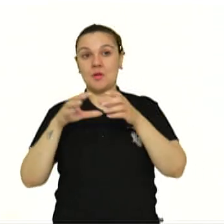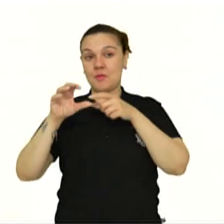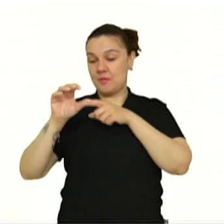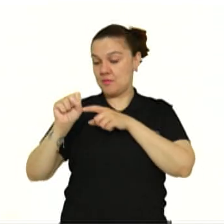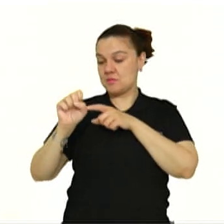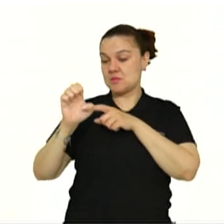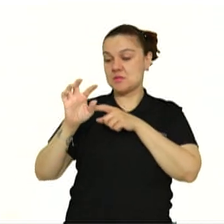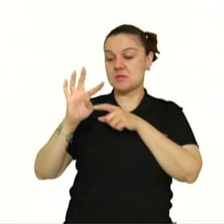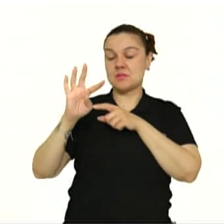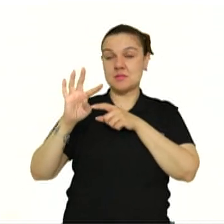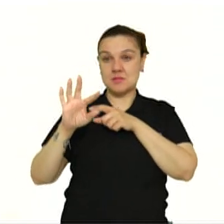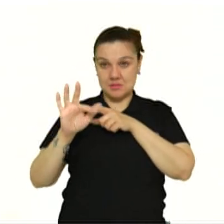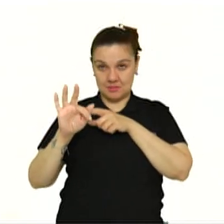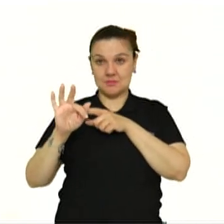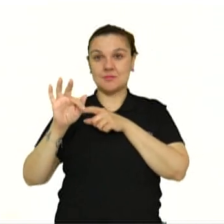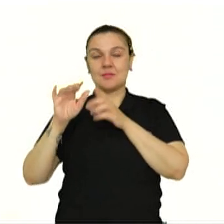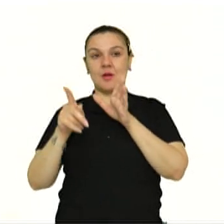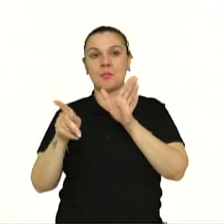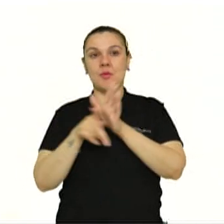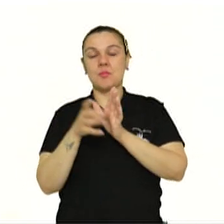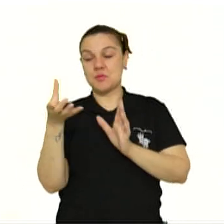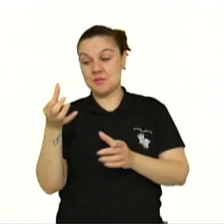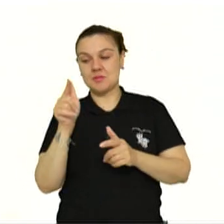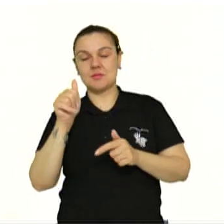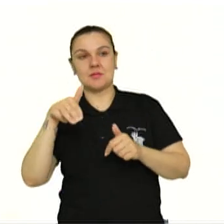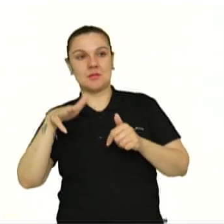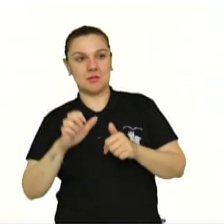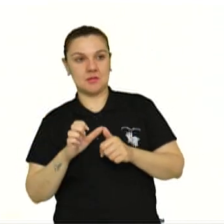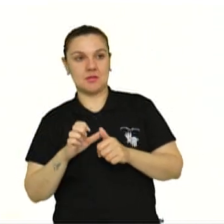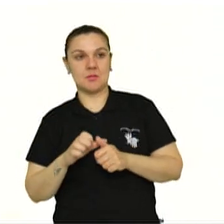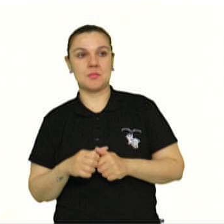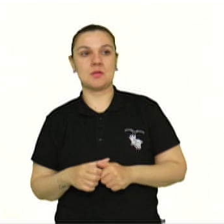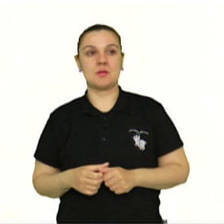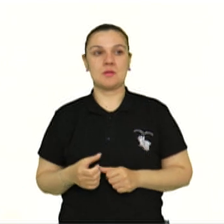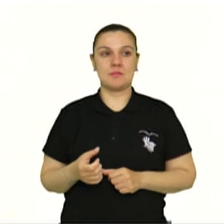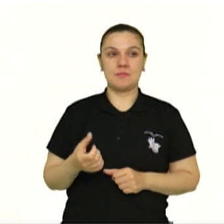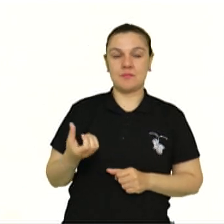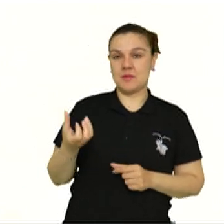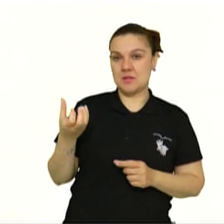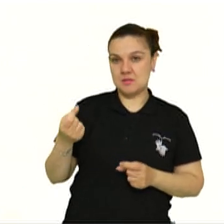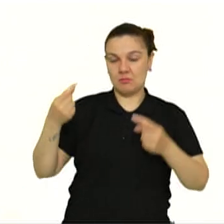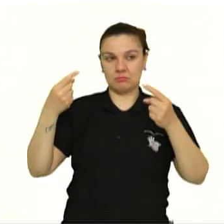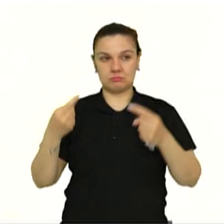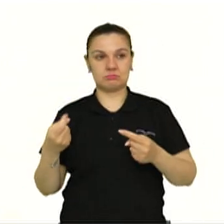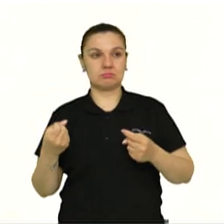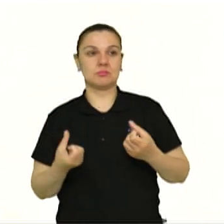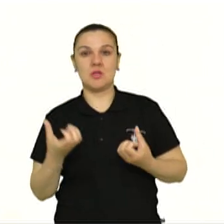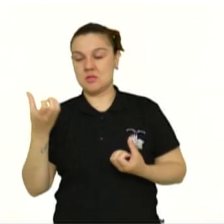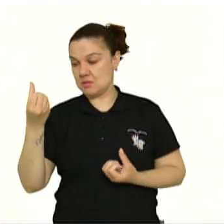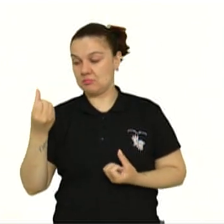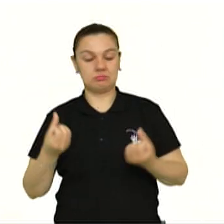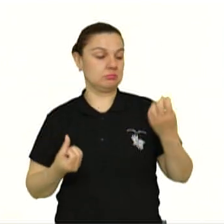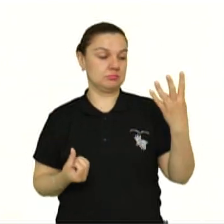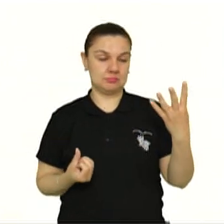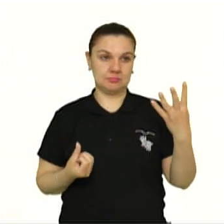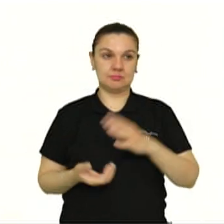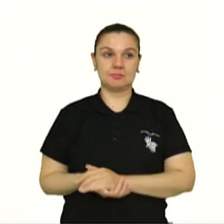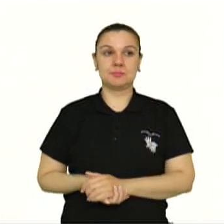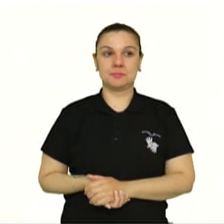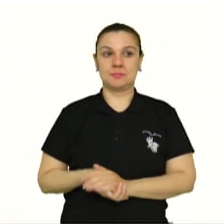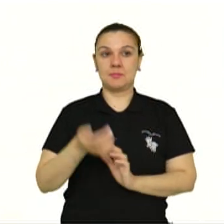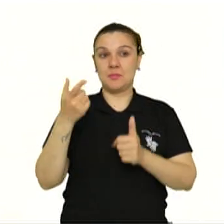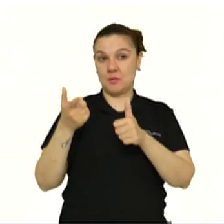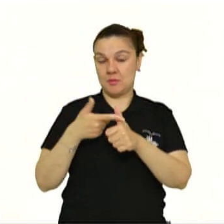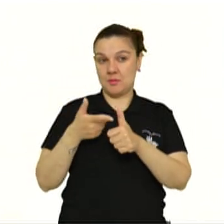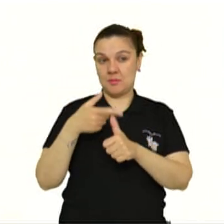games compostos por 6 games. Então estou jogando com alguém, fiz 6 games contra 4. Ganhei o set. O